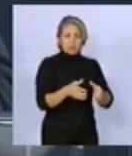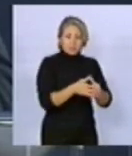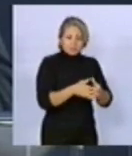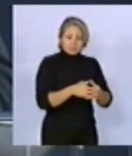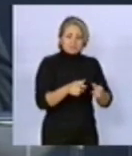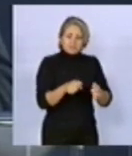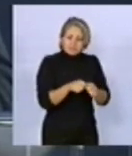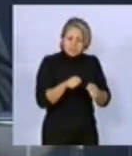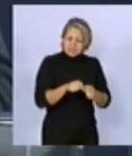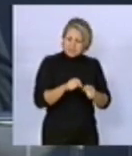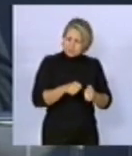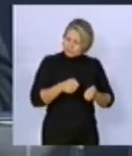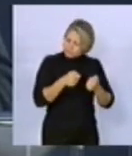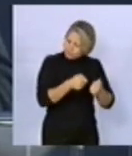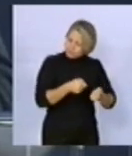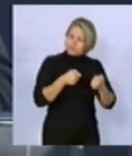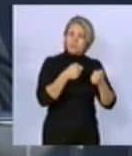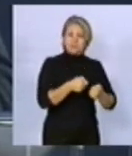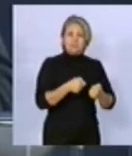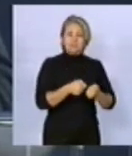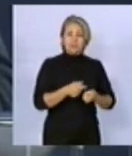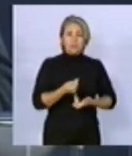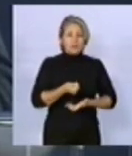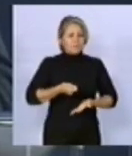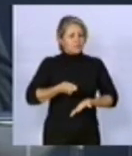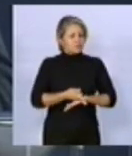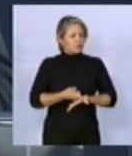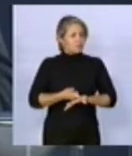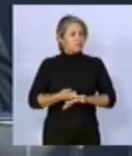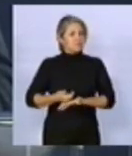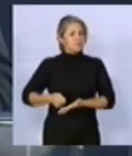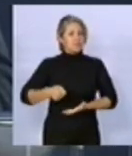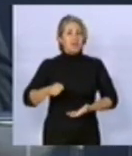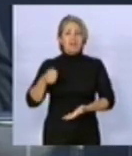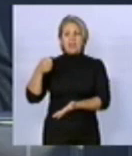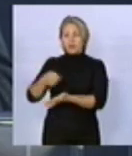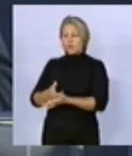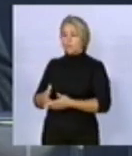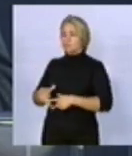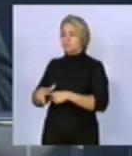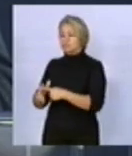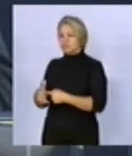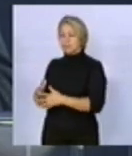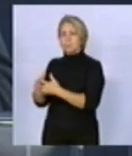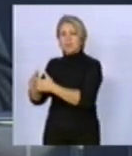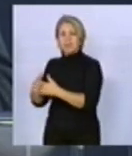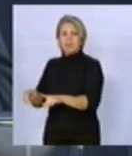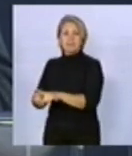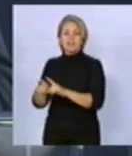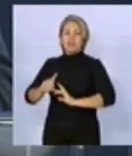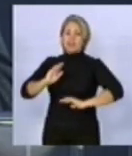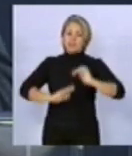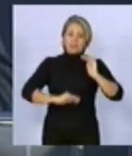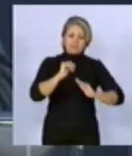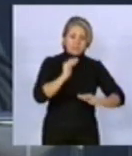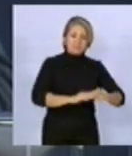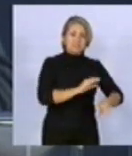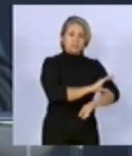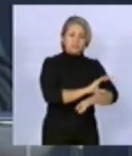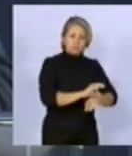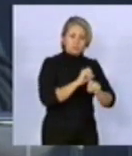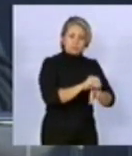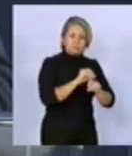um esforço enorme são investimentos pesados desde a compra de maquinário até na qualificação de mão de obra e na